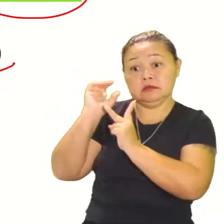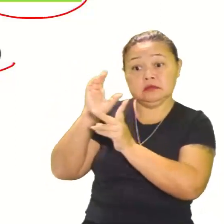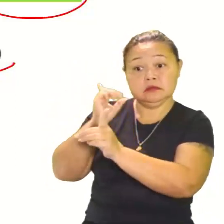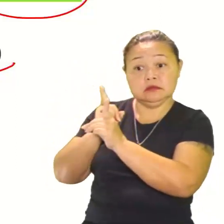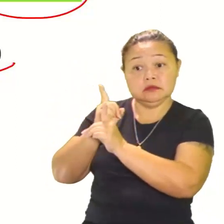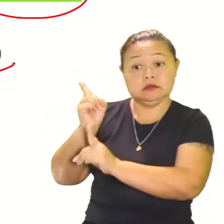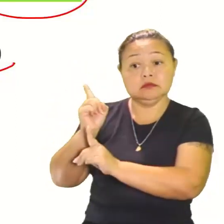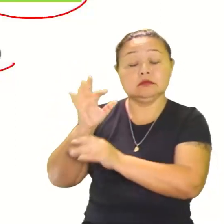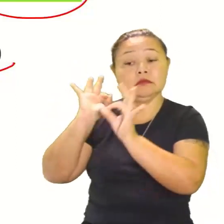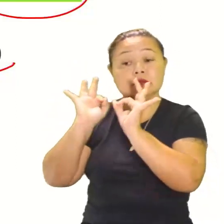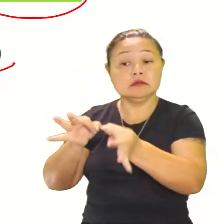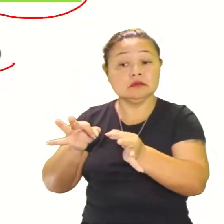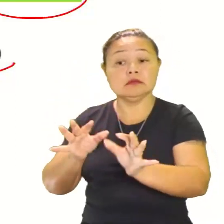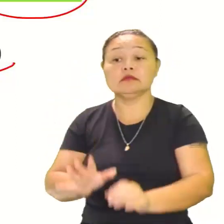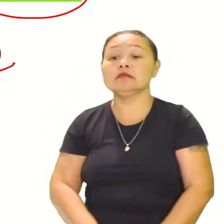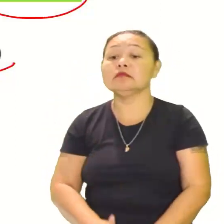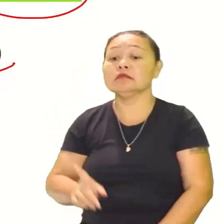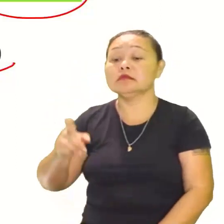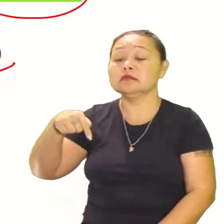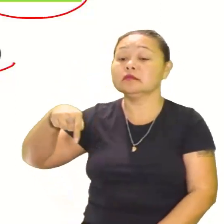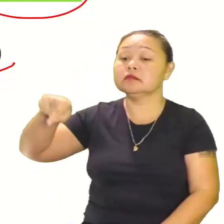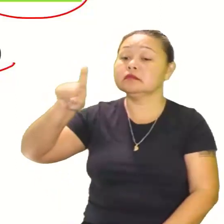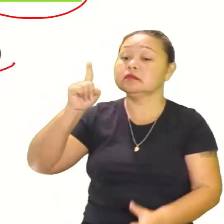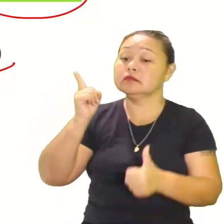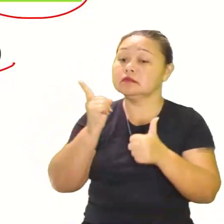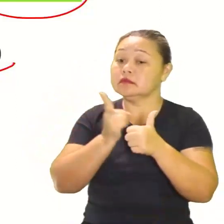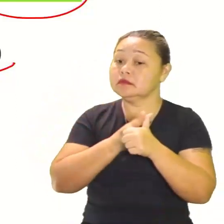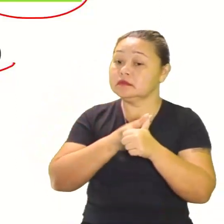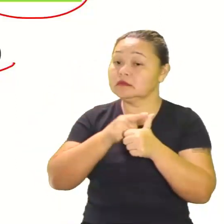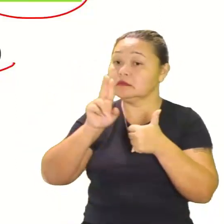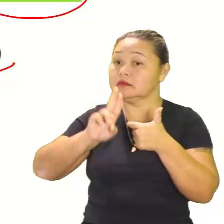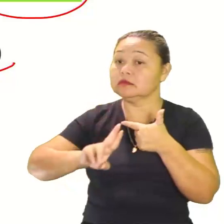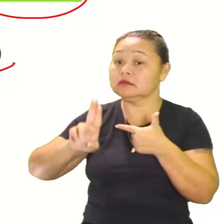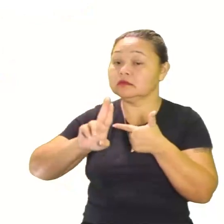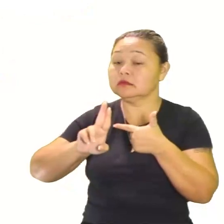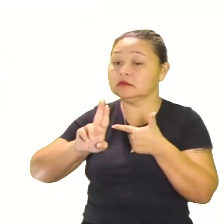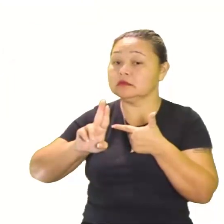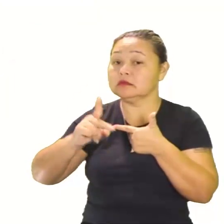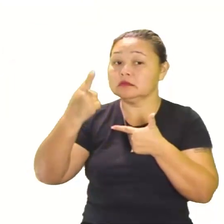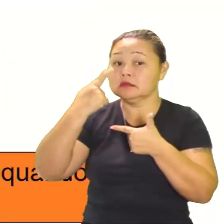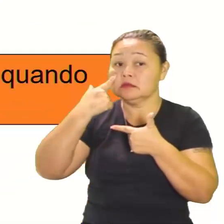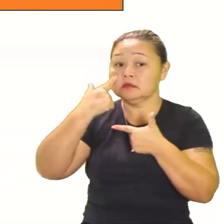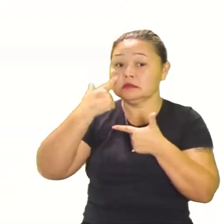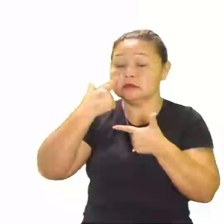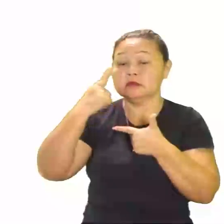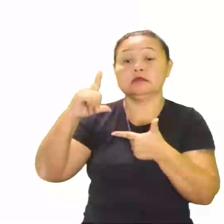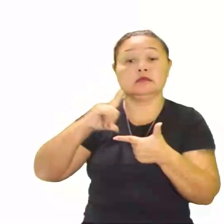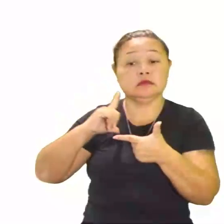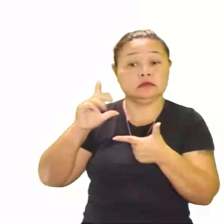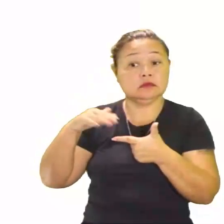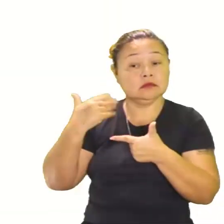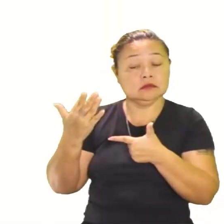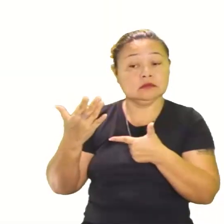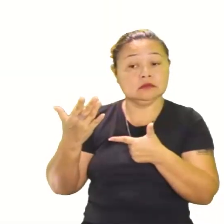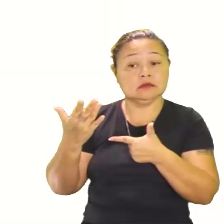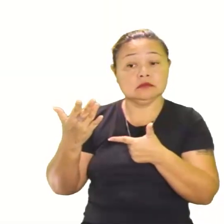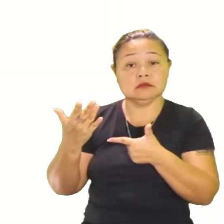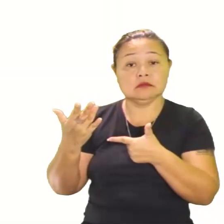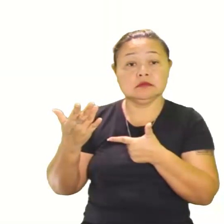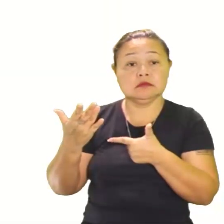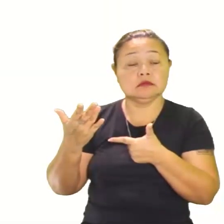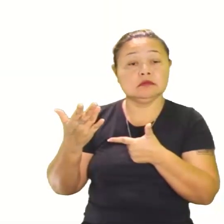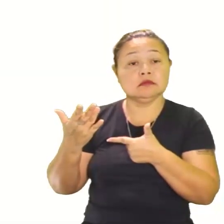valores encontrados, certo? Então, essa é a primeira aplicação. Você olhou... Tem mais? Tem. Vamos